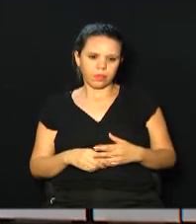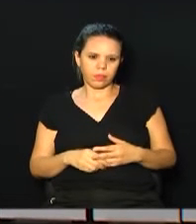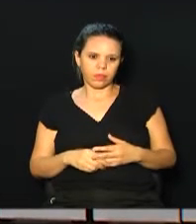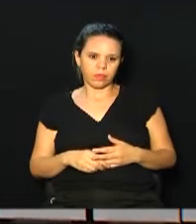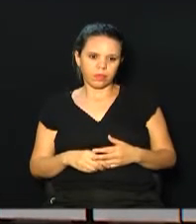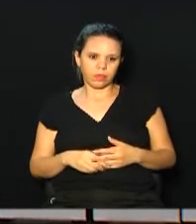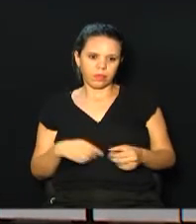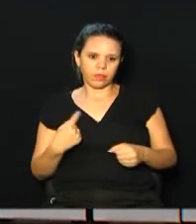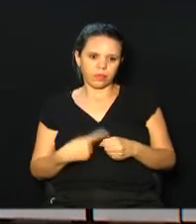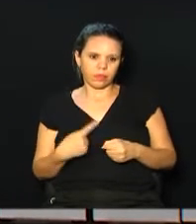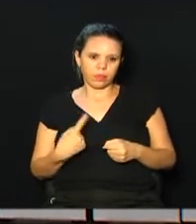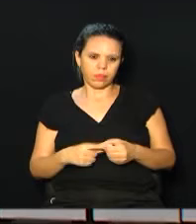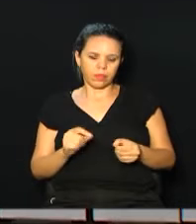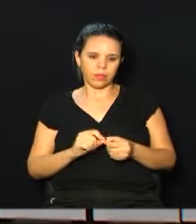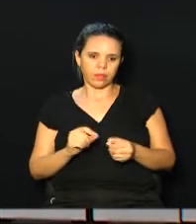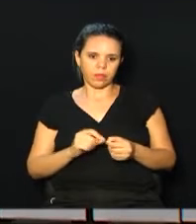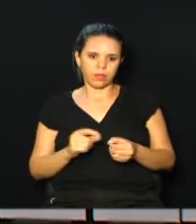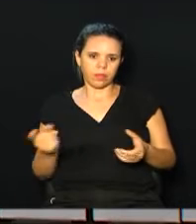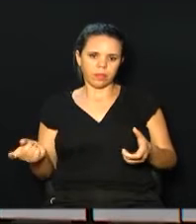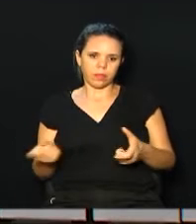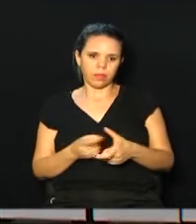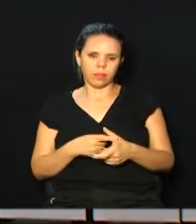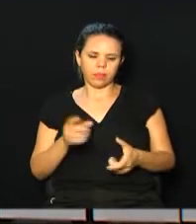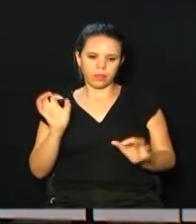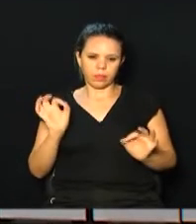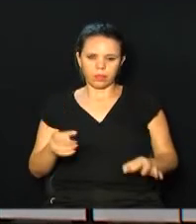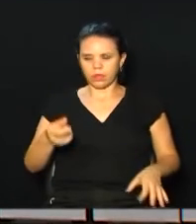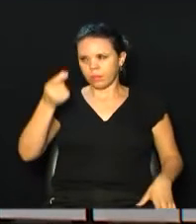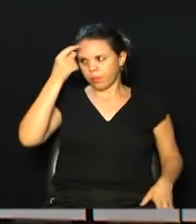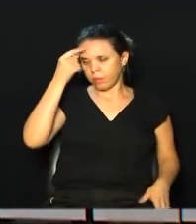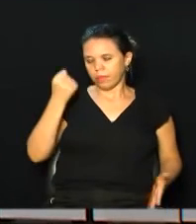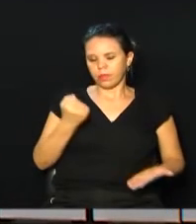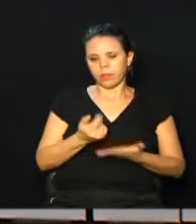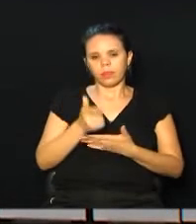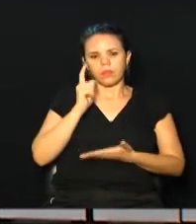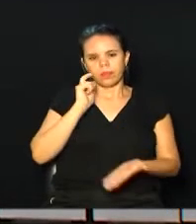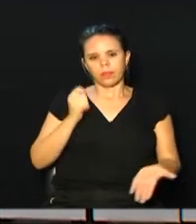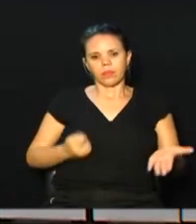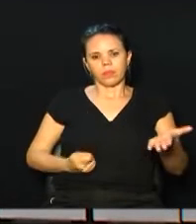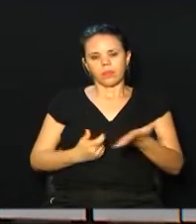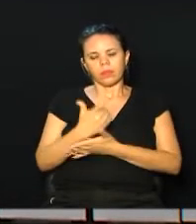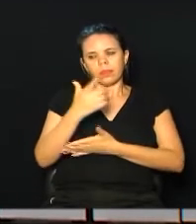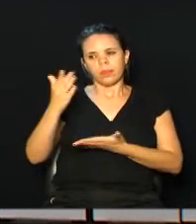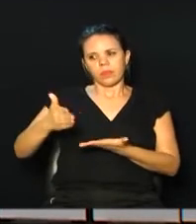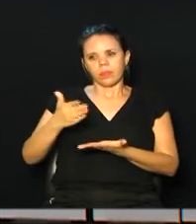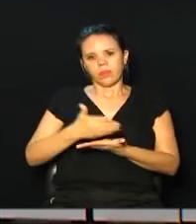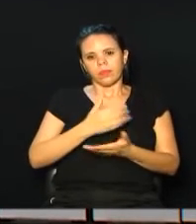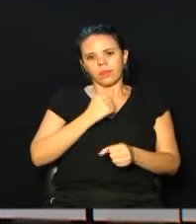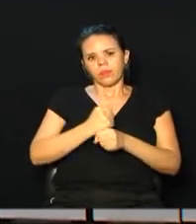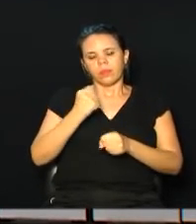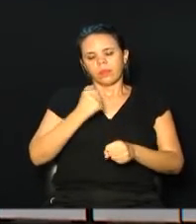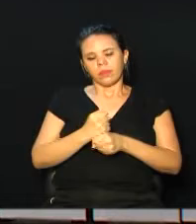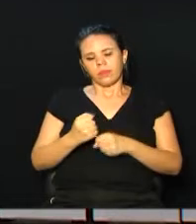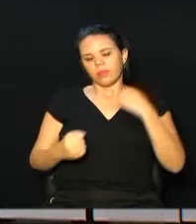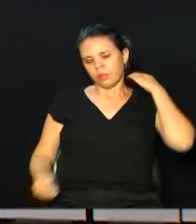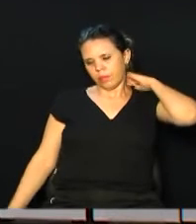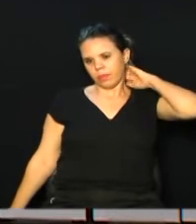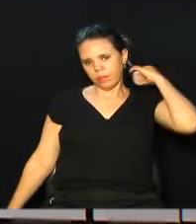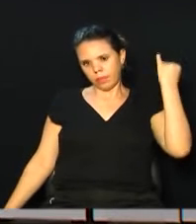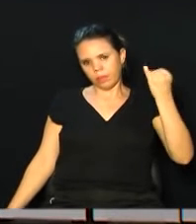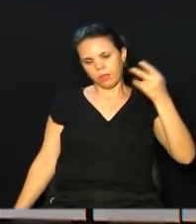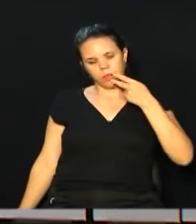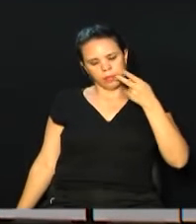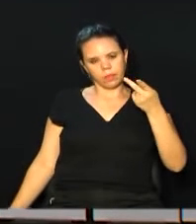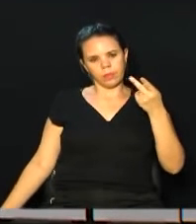do município fazer esse endividamento consciente, que vai conseguir pagar e vai conseguir asfaltar. É importante deixar